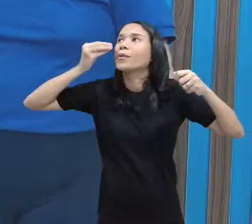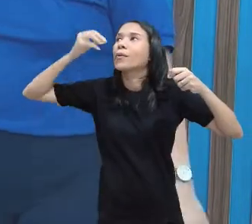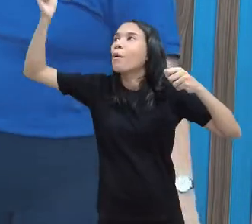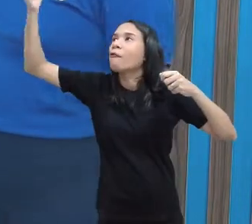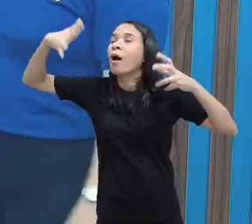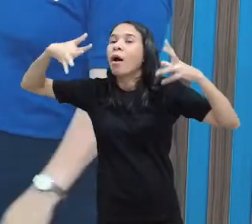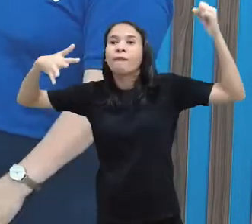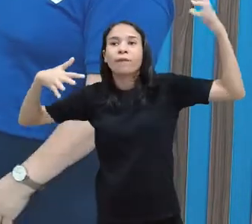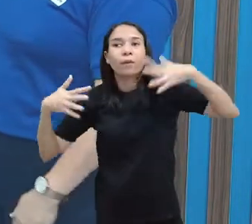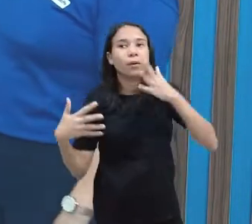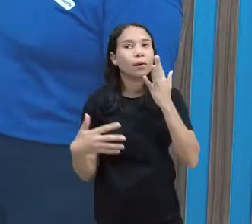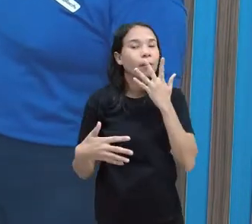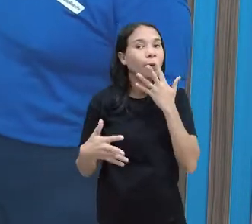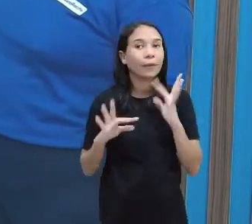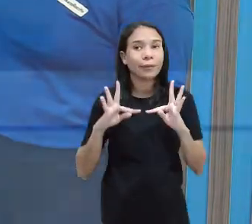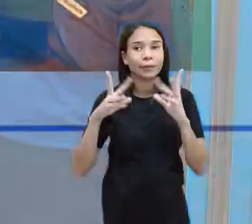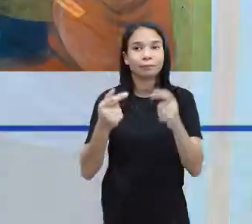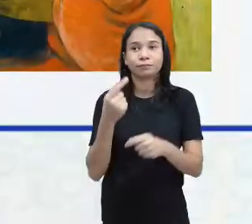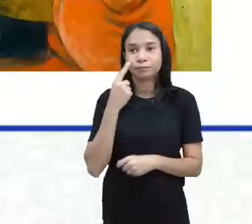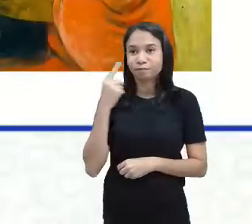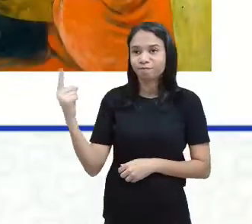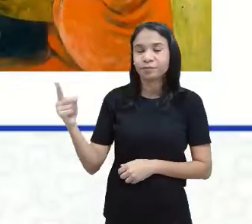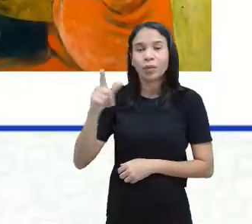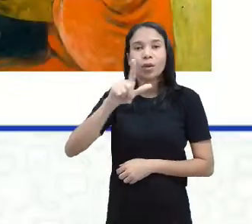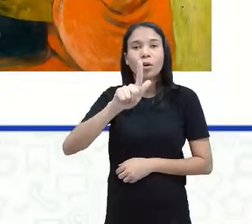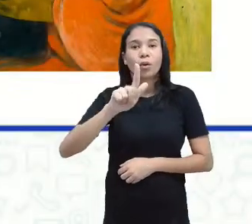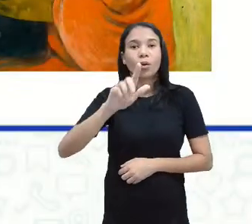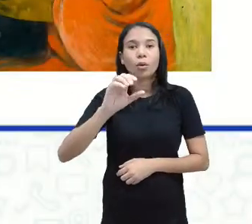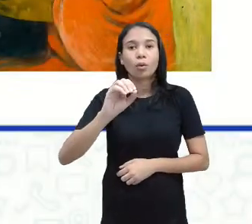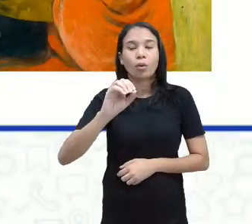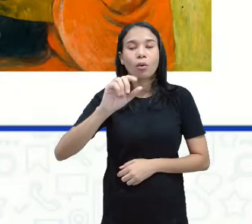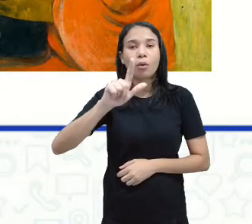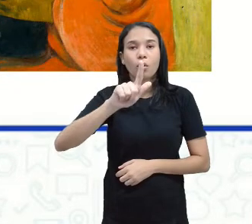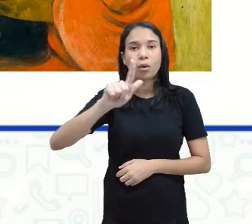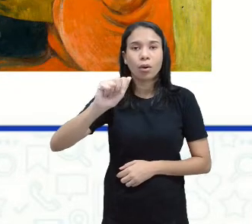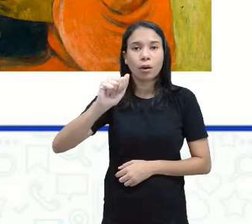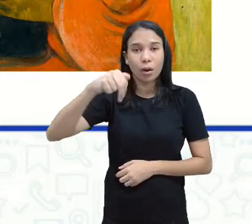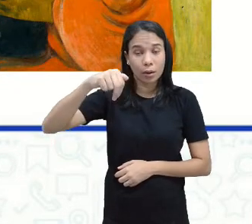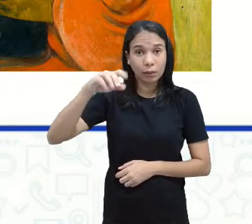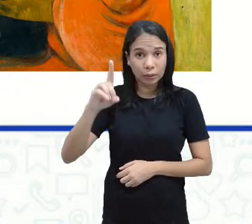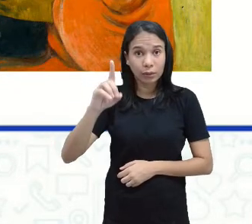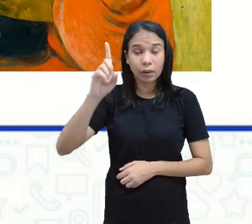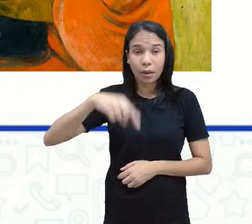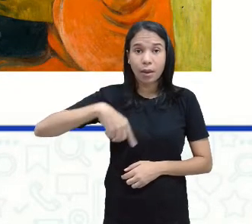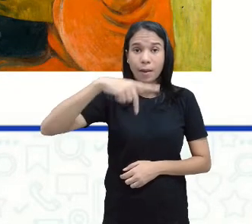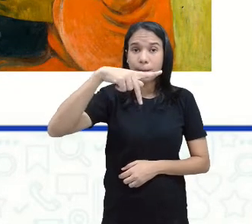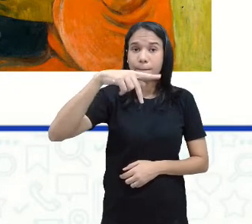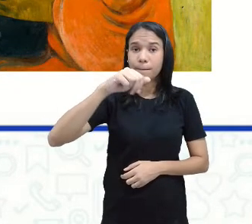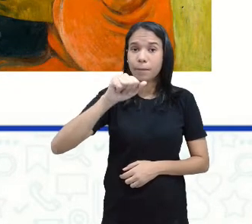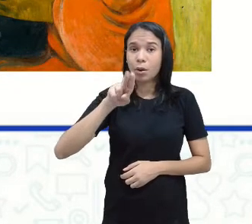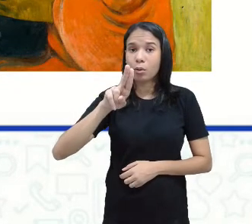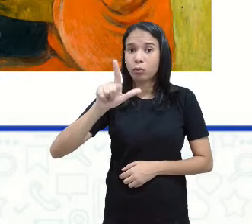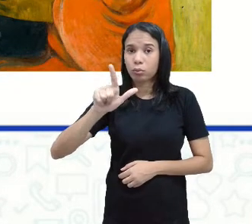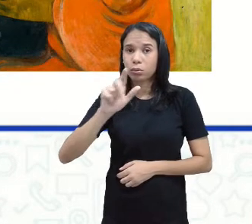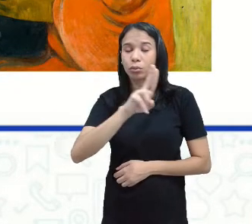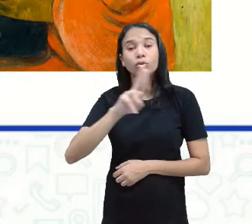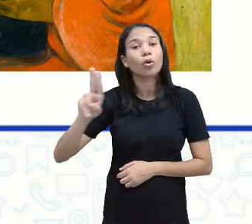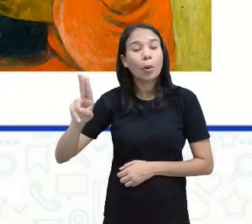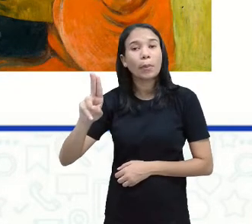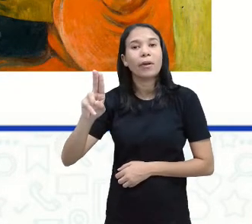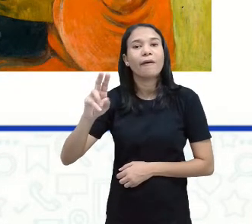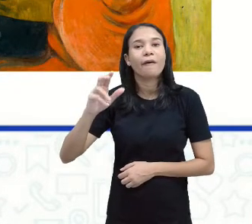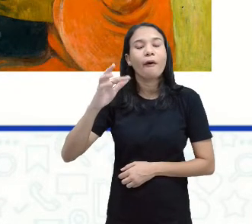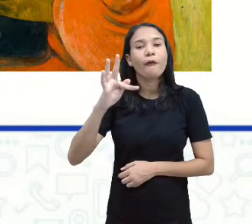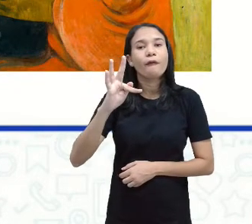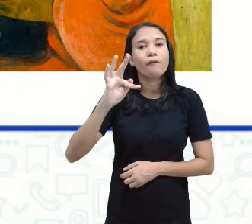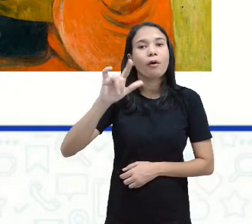cores. Essas obras são do Gauguin, Paul Gauguin. E já é um outro movimento que era chamado de fauvismo, porque